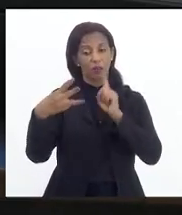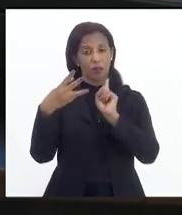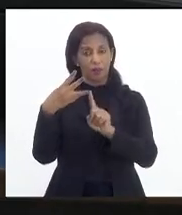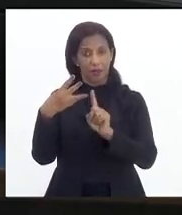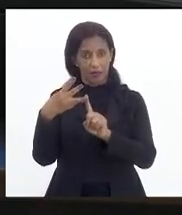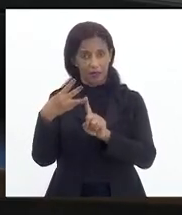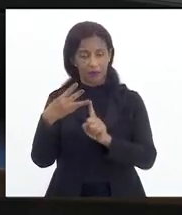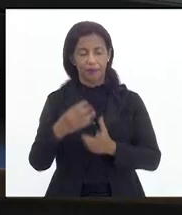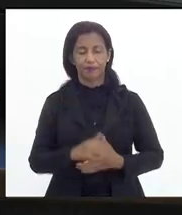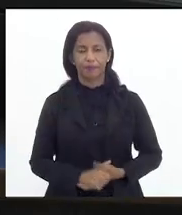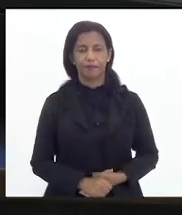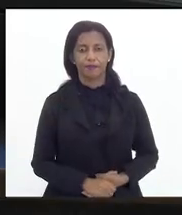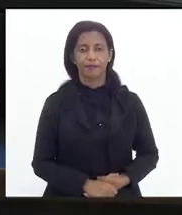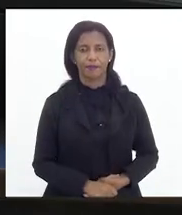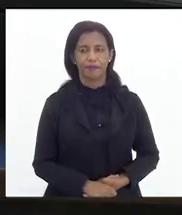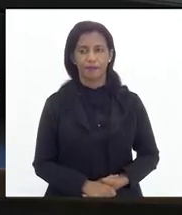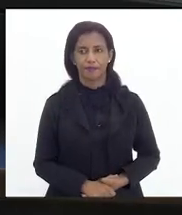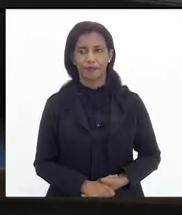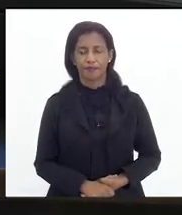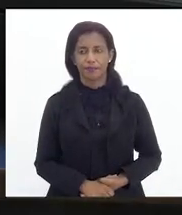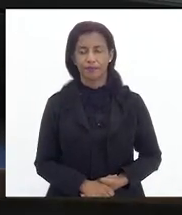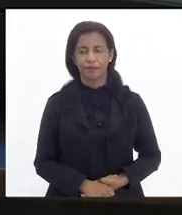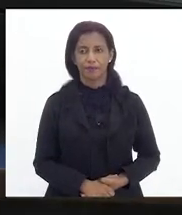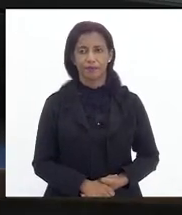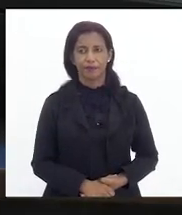na terceira fase pode passar por favor